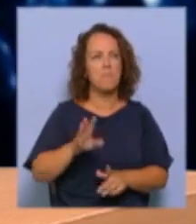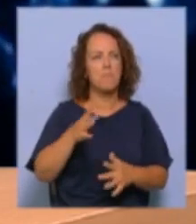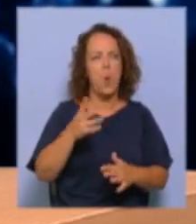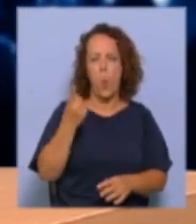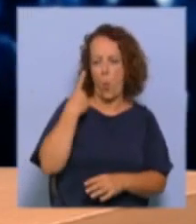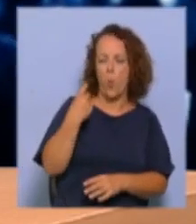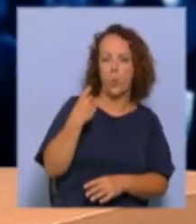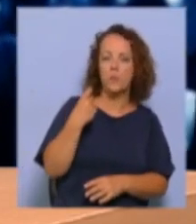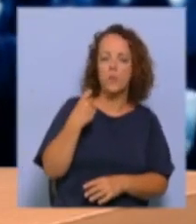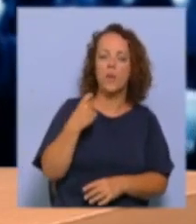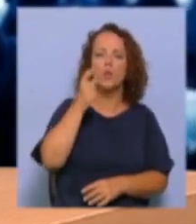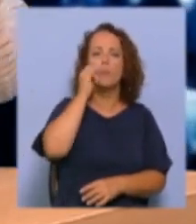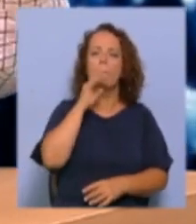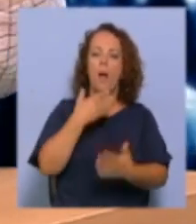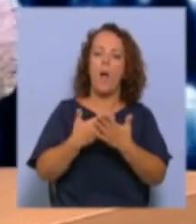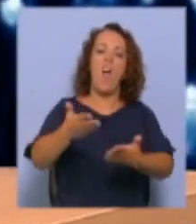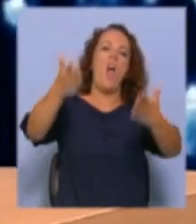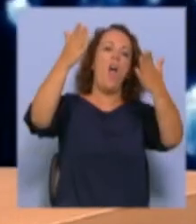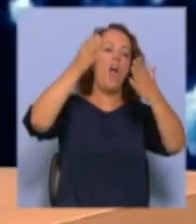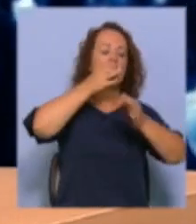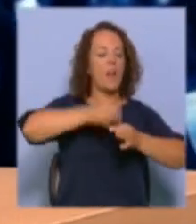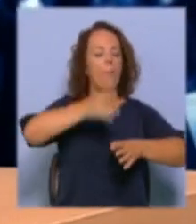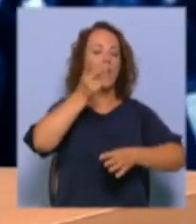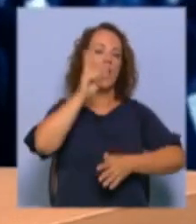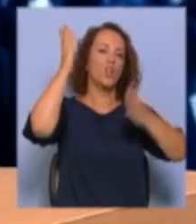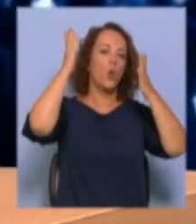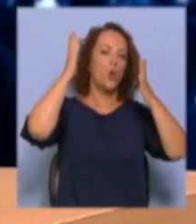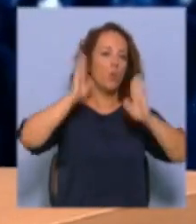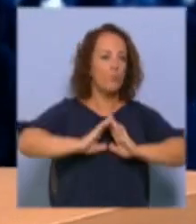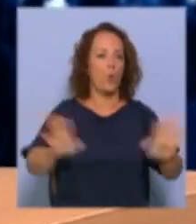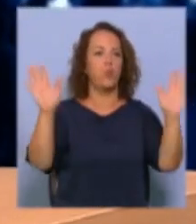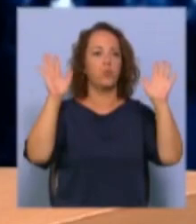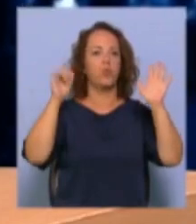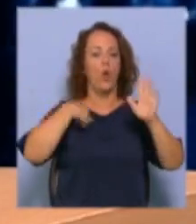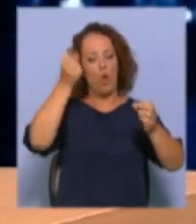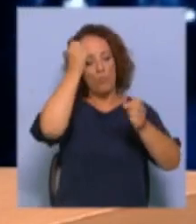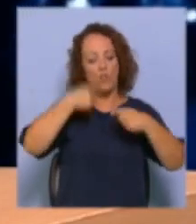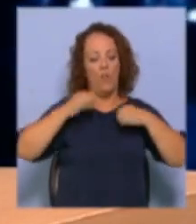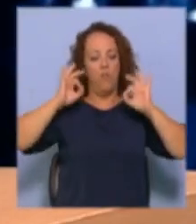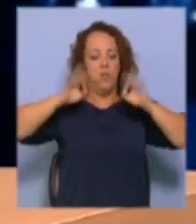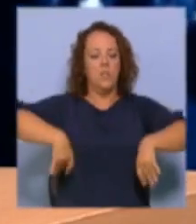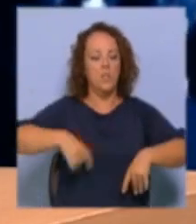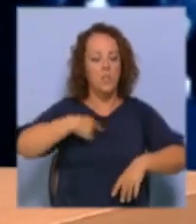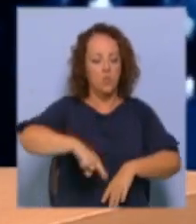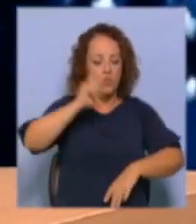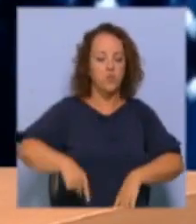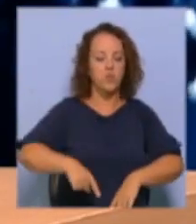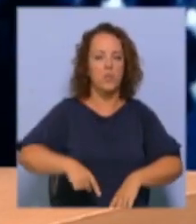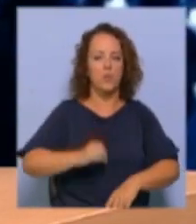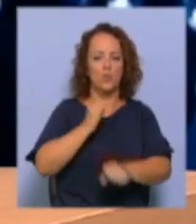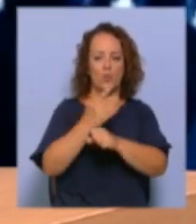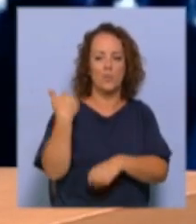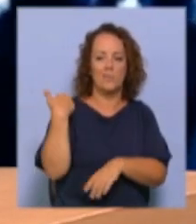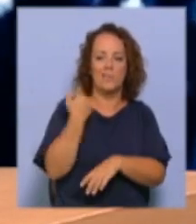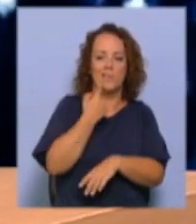Ontem encontrava-me com os pais que diziam assim: finalmente diretor, agora pronto, já deixo de ser professor, finalmente deixei de ser professor. Outros que